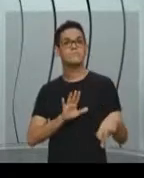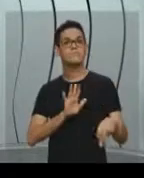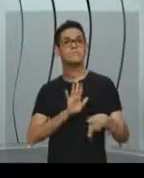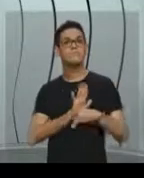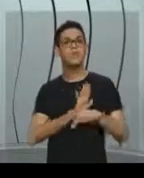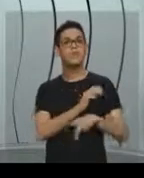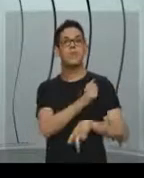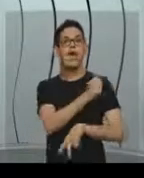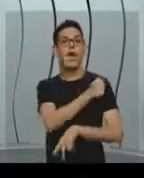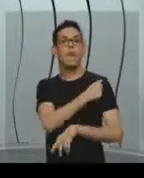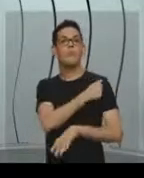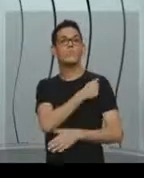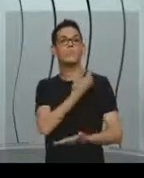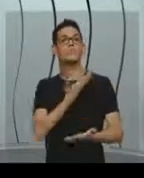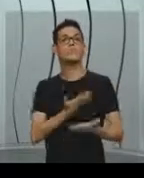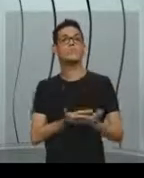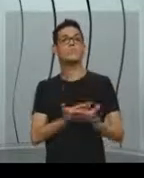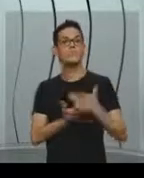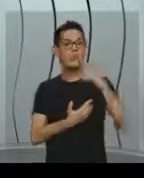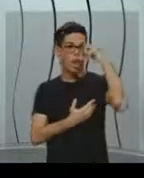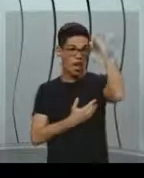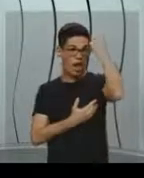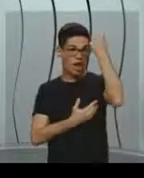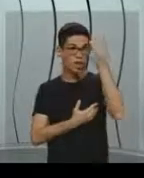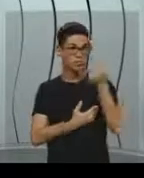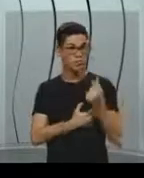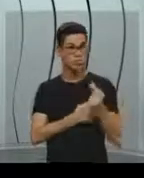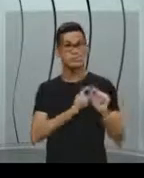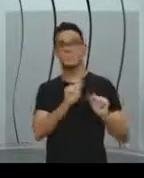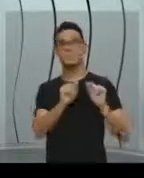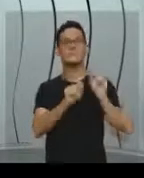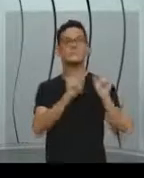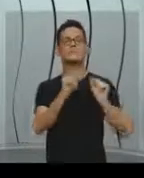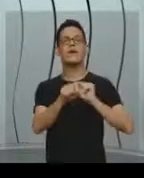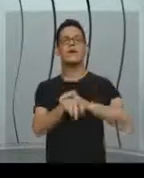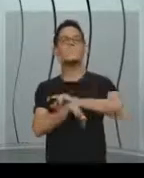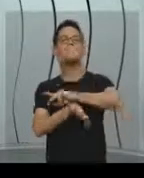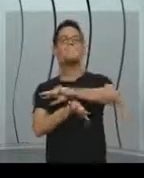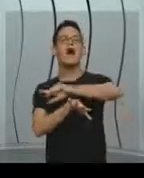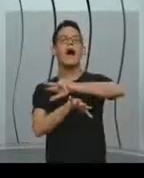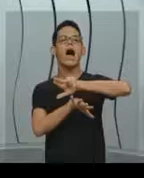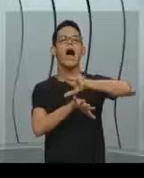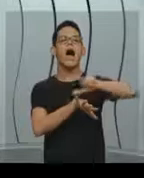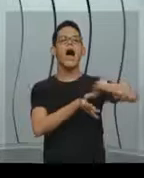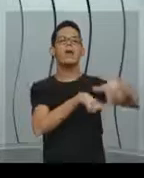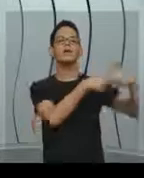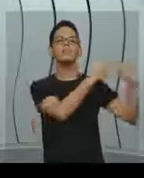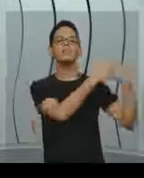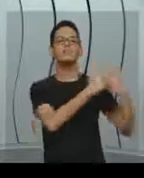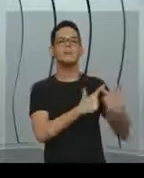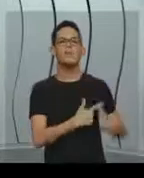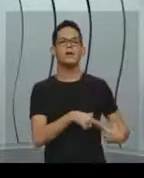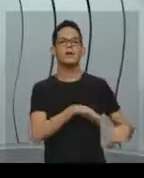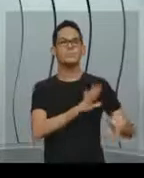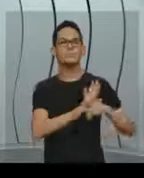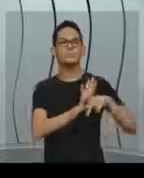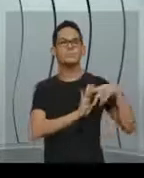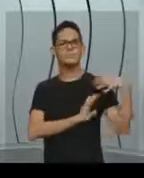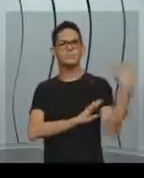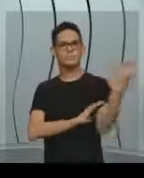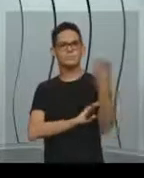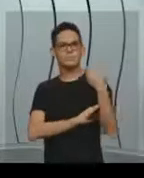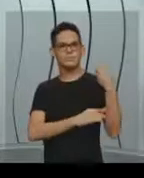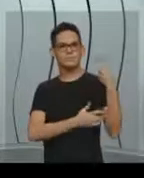o aluno vai contemplar todas essas linguagens artísticas.